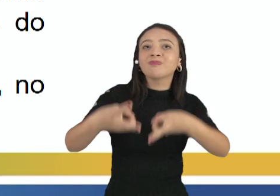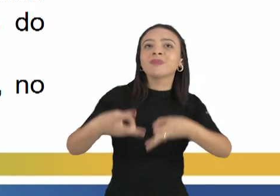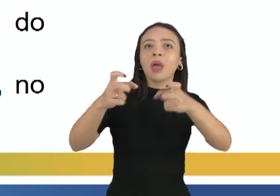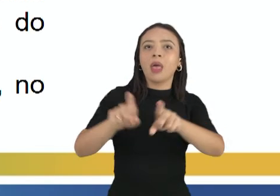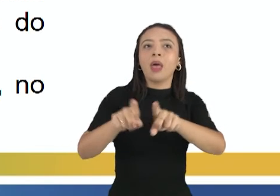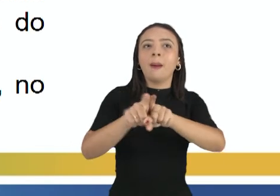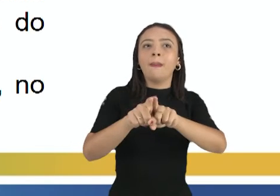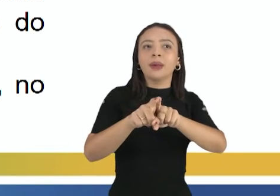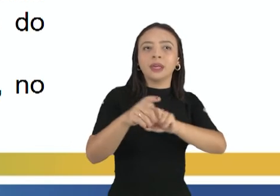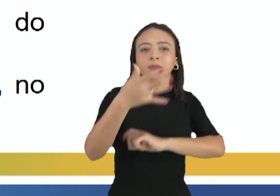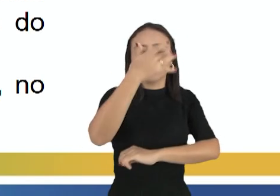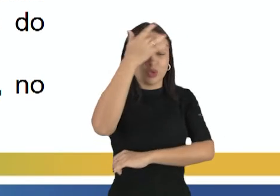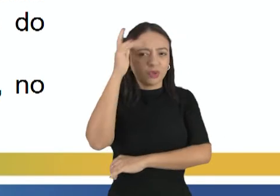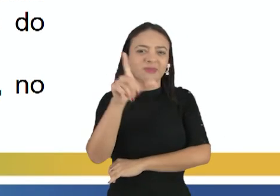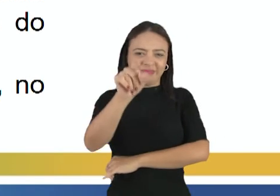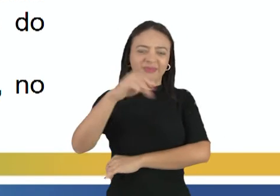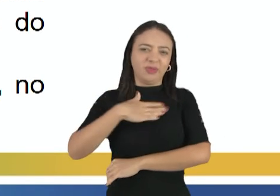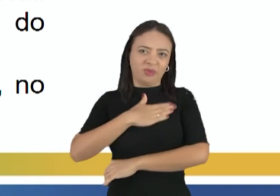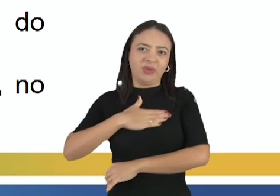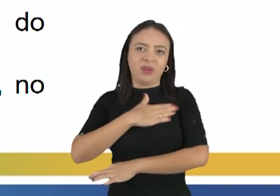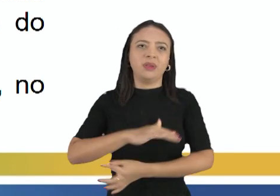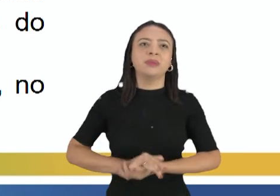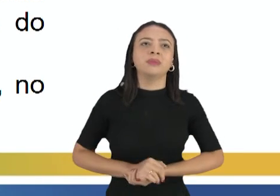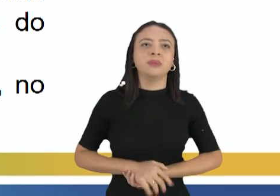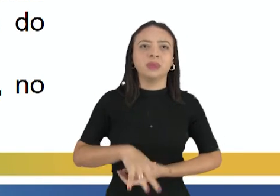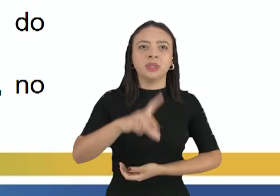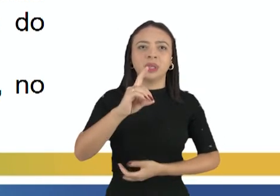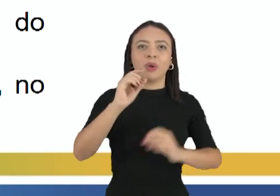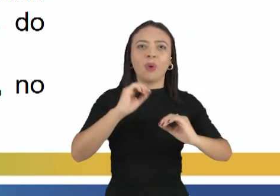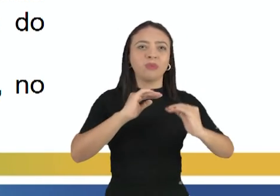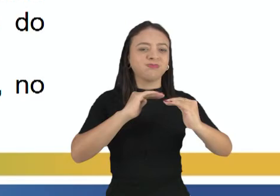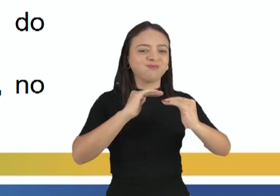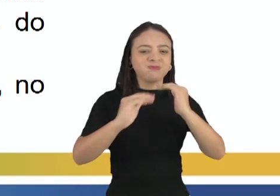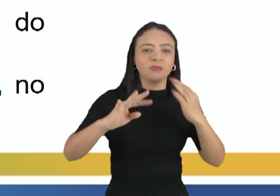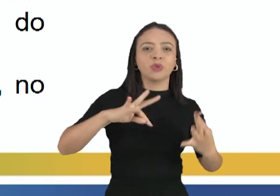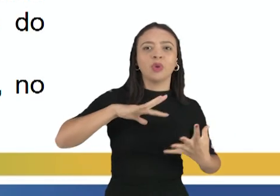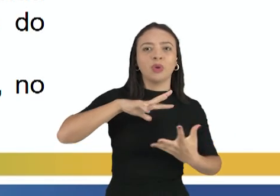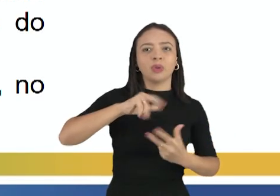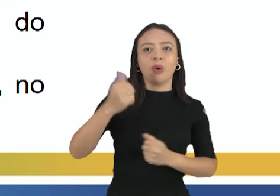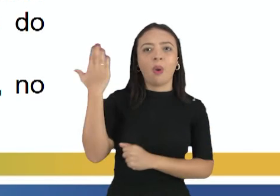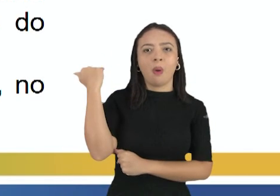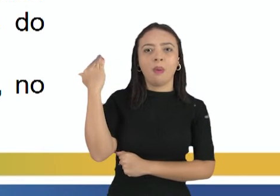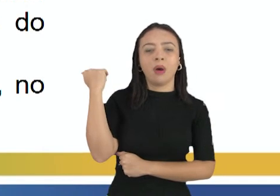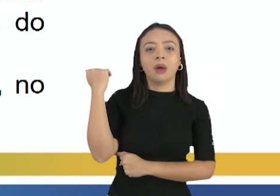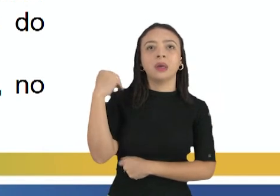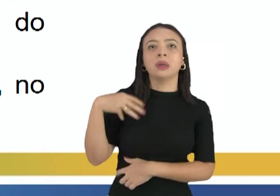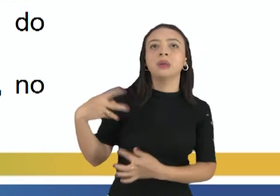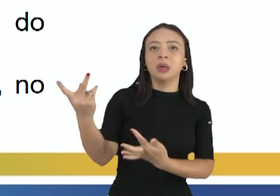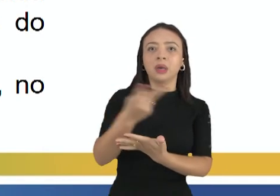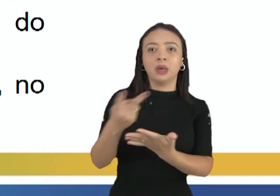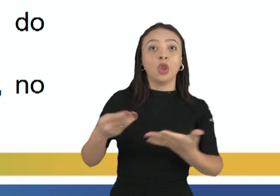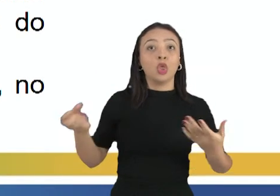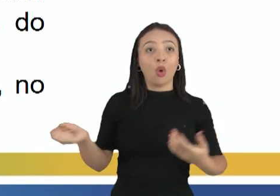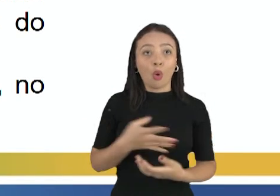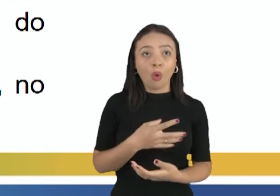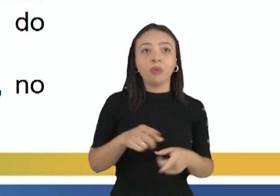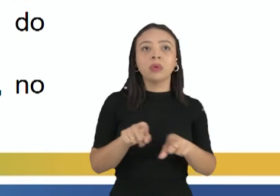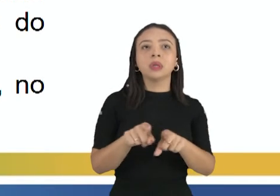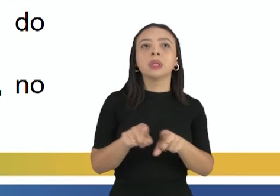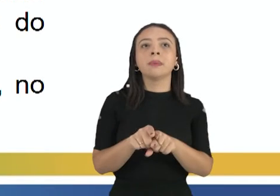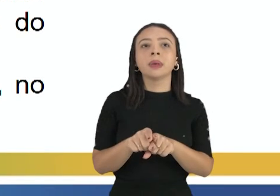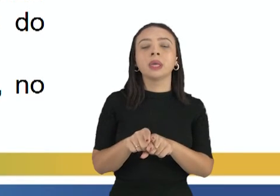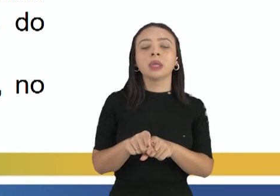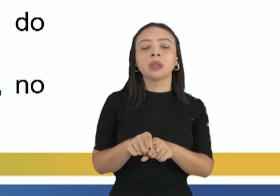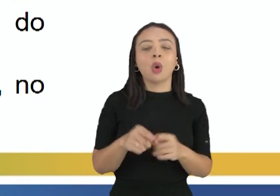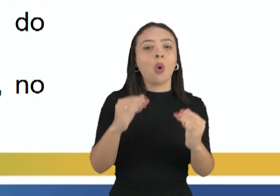perceptíveis nas preferências do público em geral. E D. A ruptura total com o passado artístico mais recente, no qual